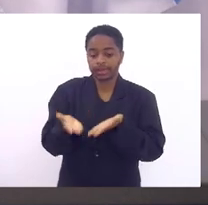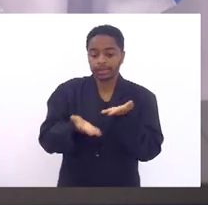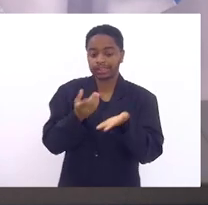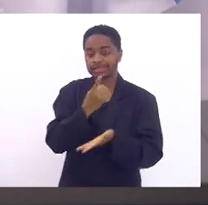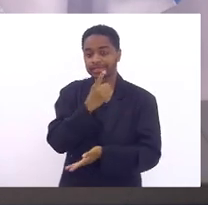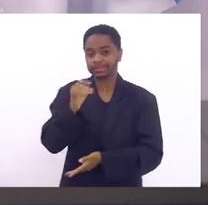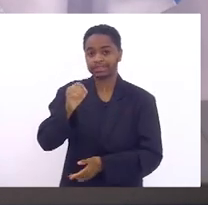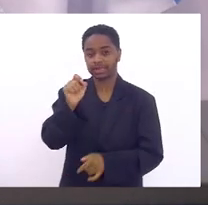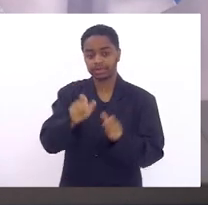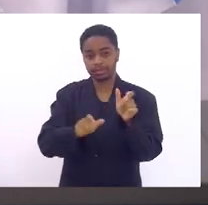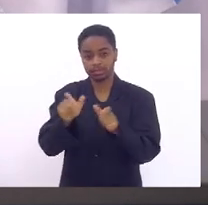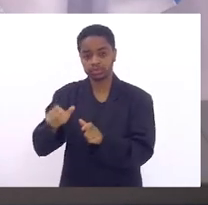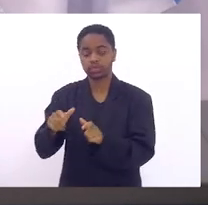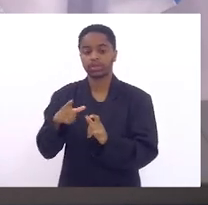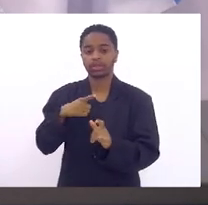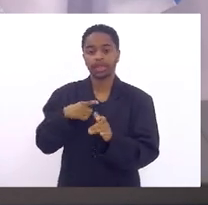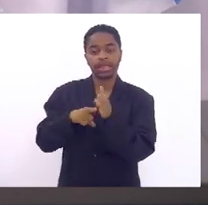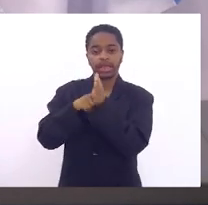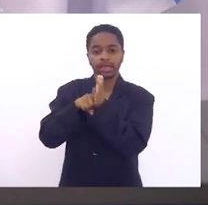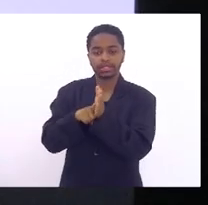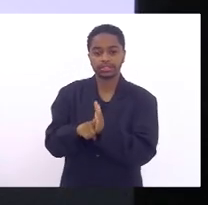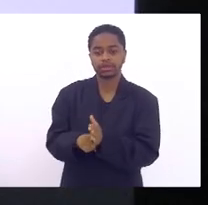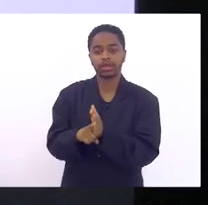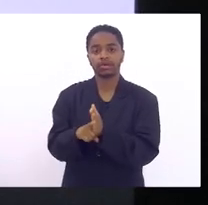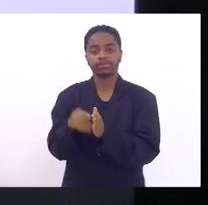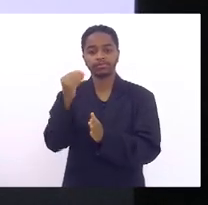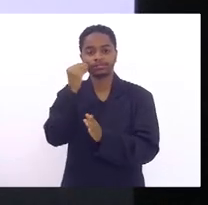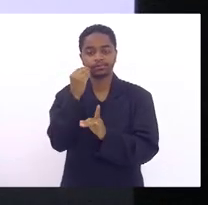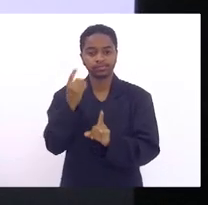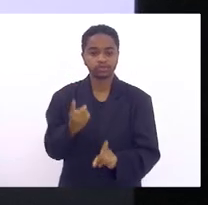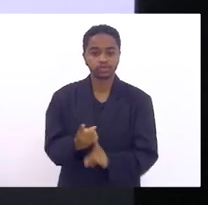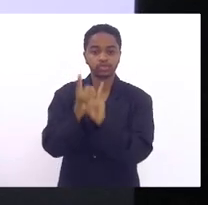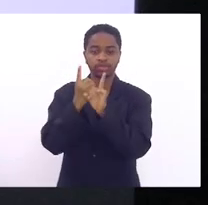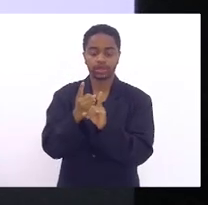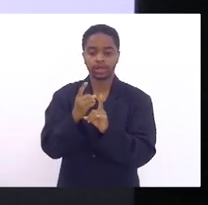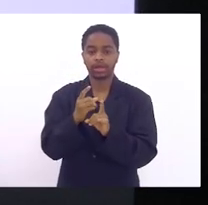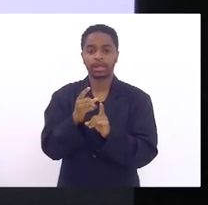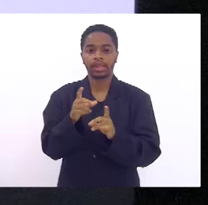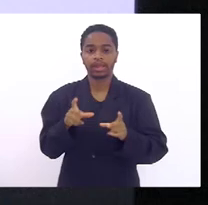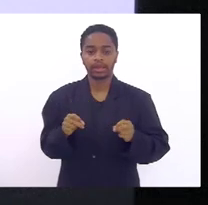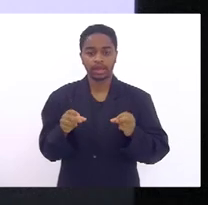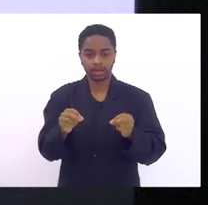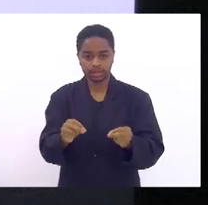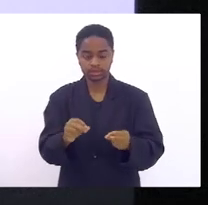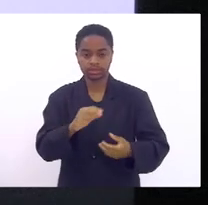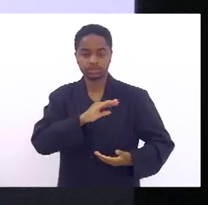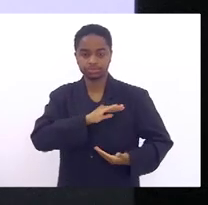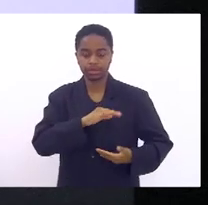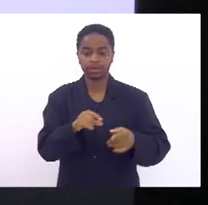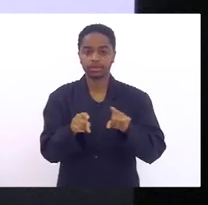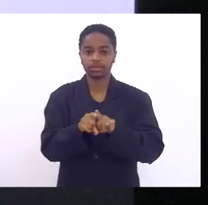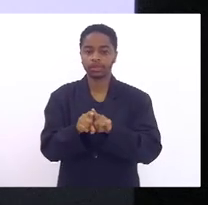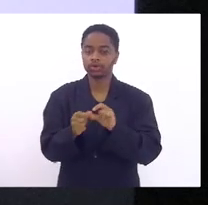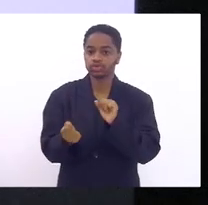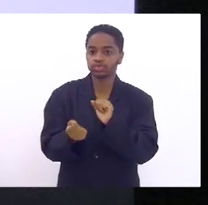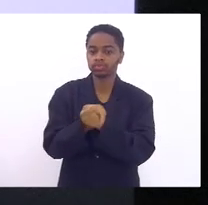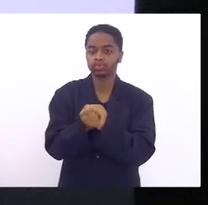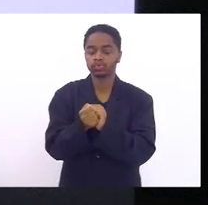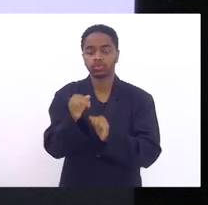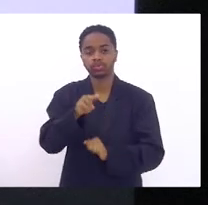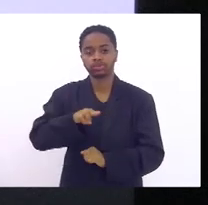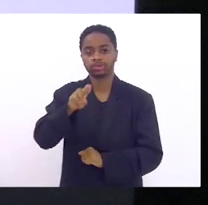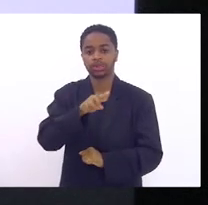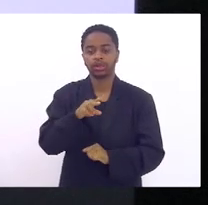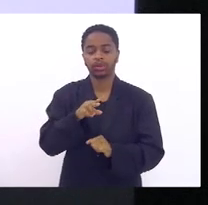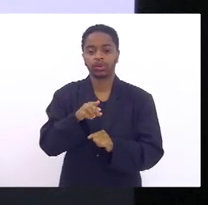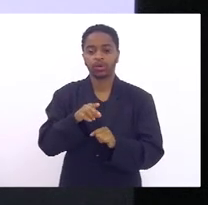realizando exames de rastreamento de câncer de mama juntamente com o mamógrafo móvel